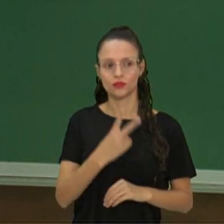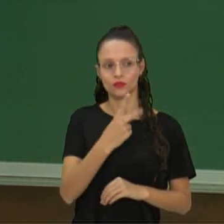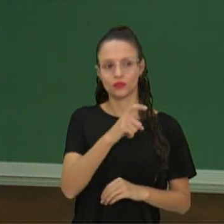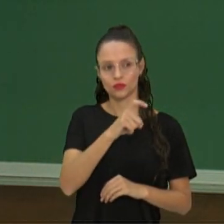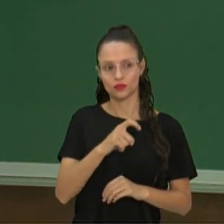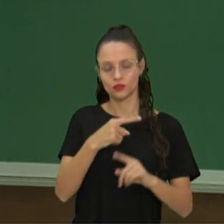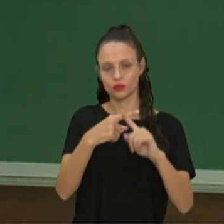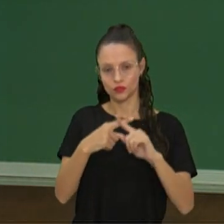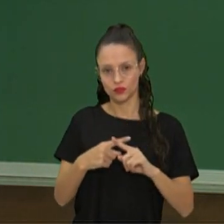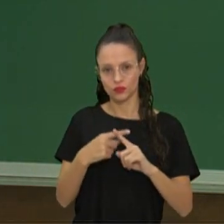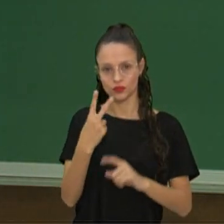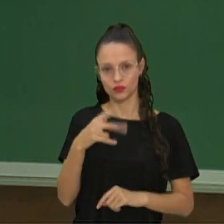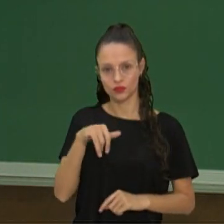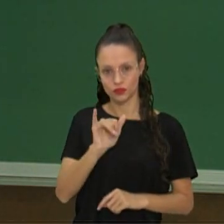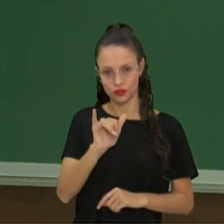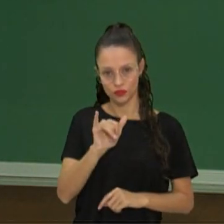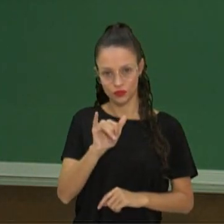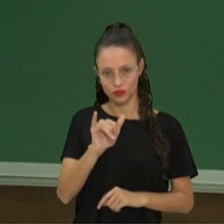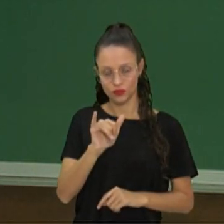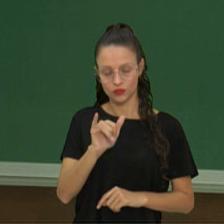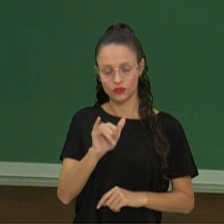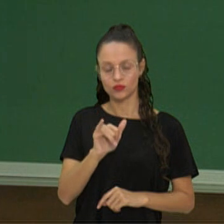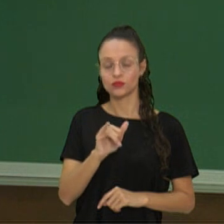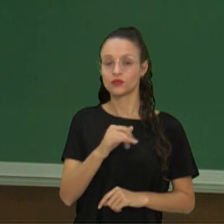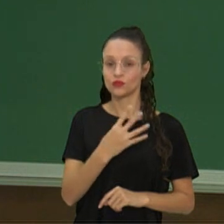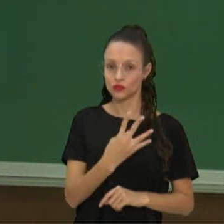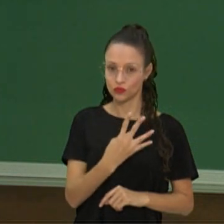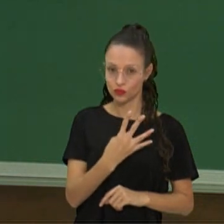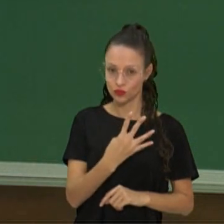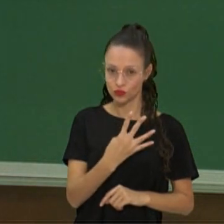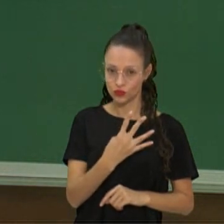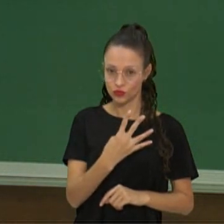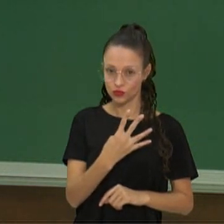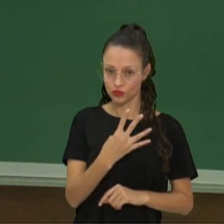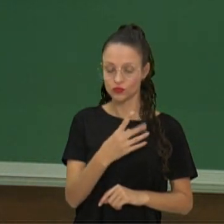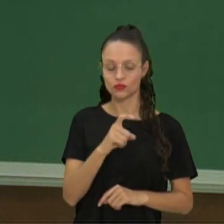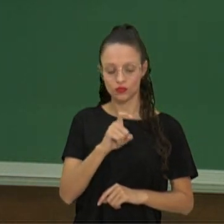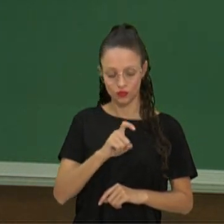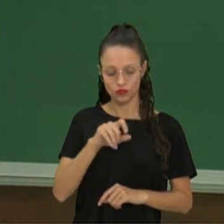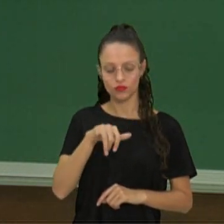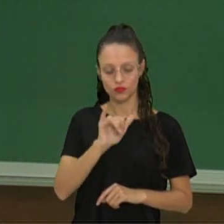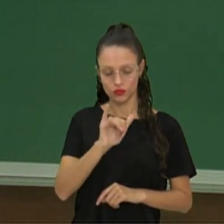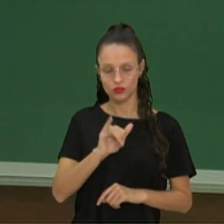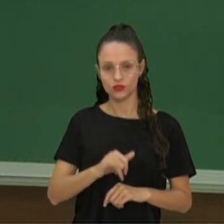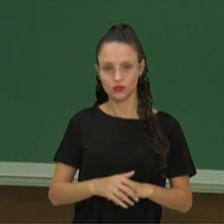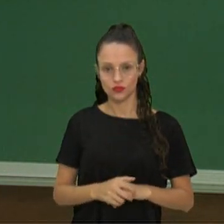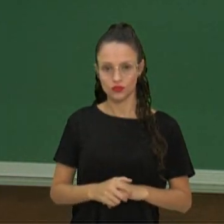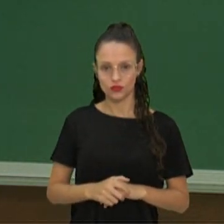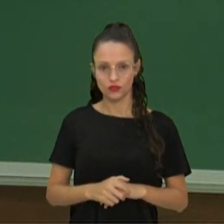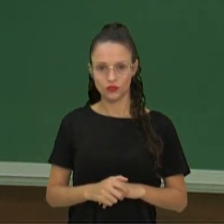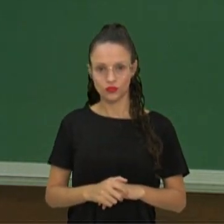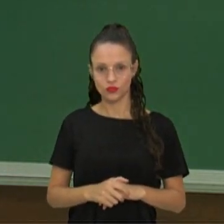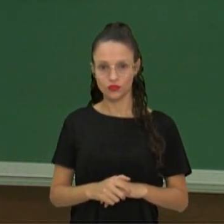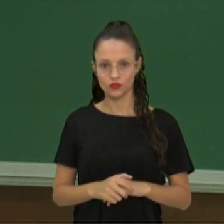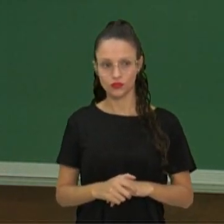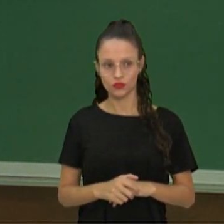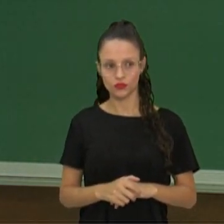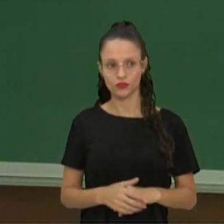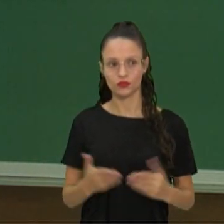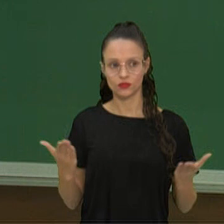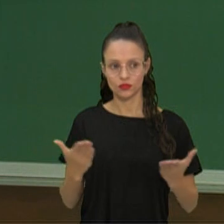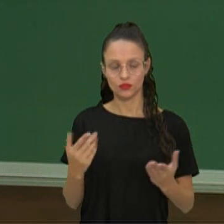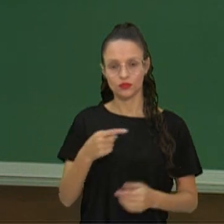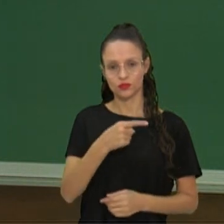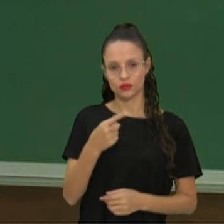2x vezes 2y. 2 vezes 2 é 4 e x vezes y repete o xy, certo? Agora o